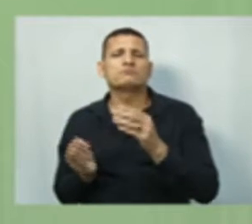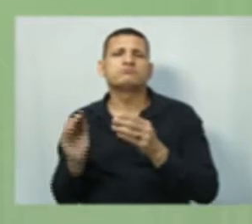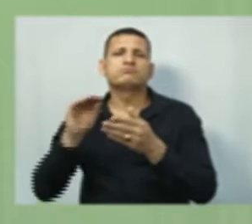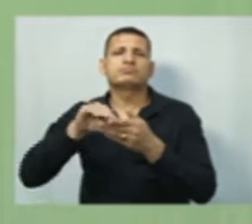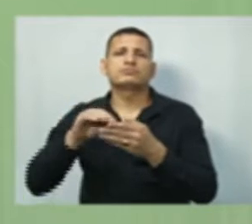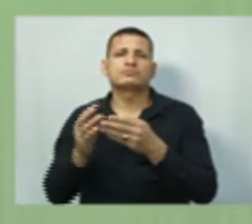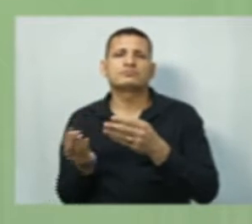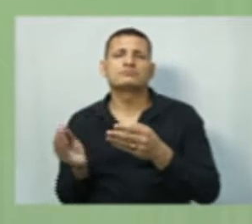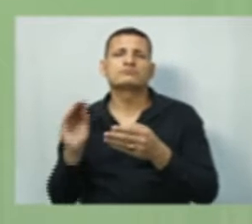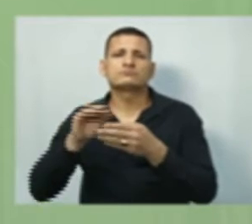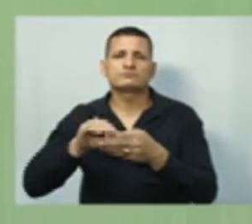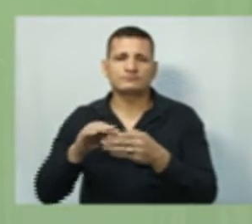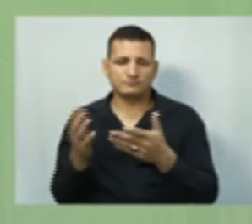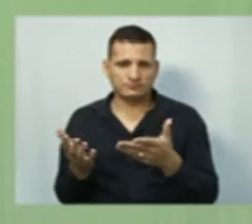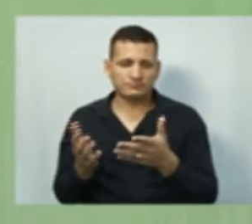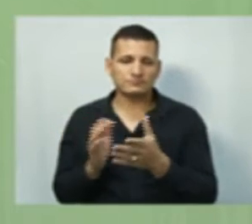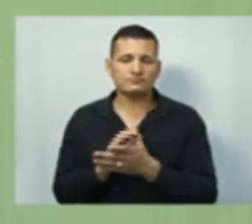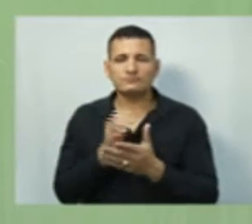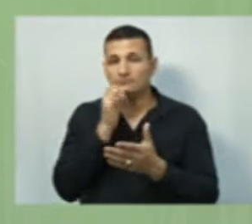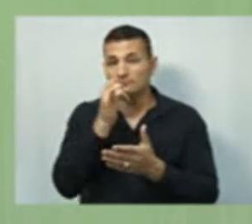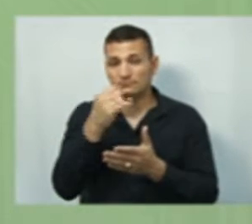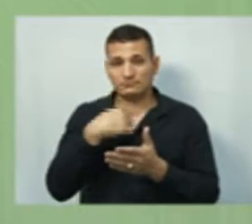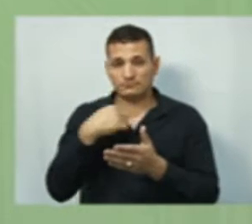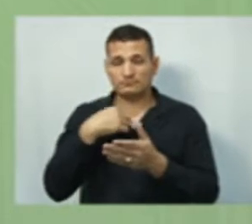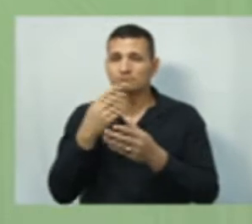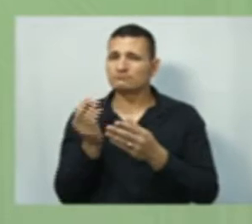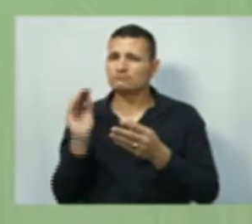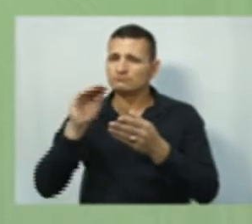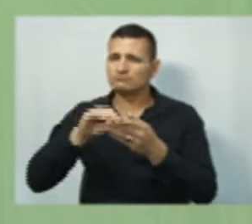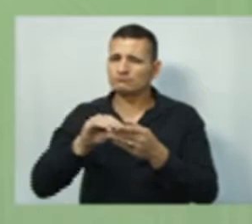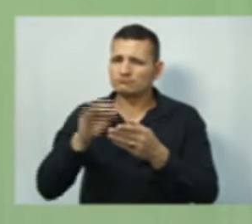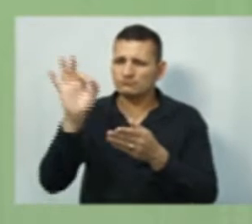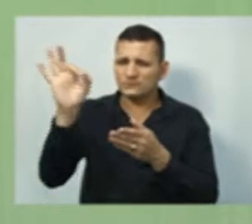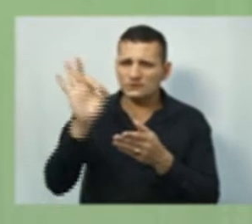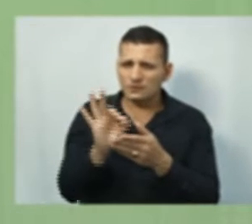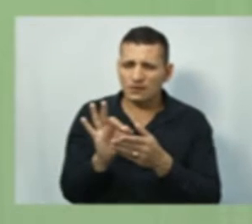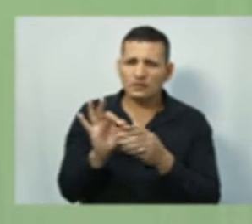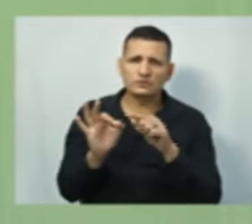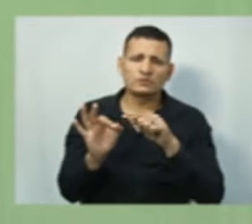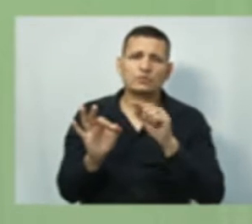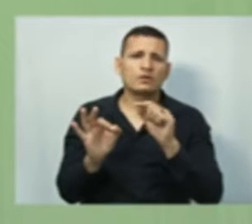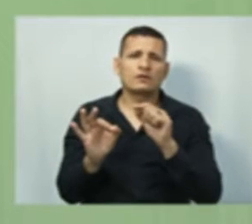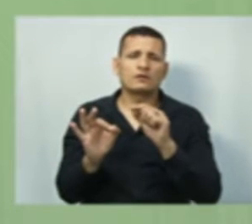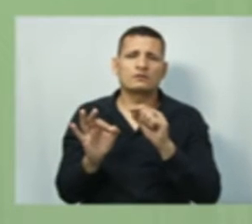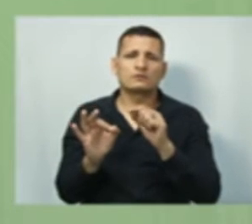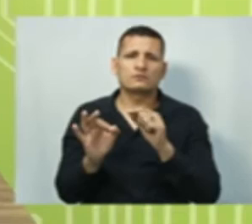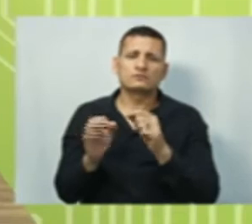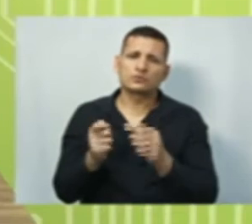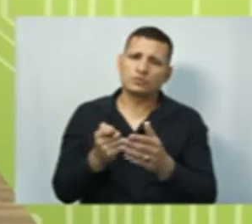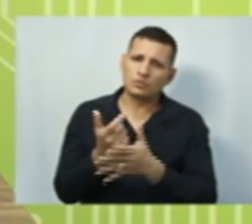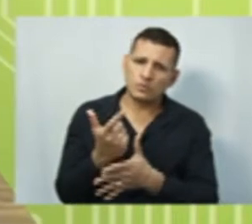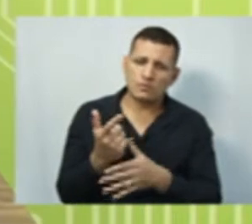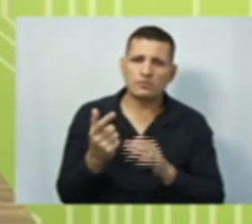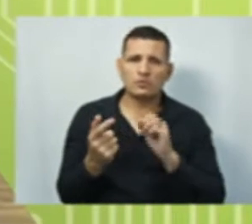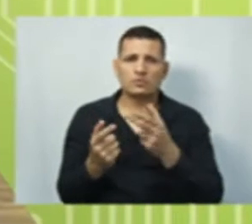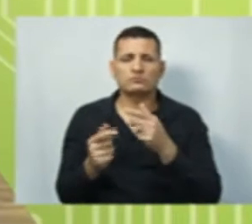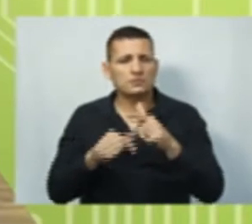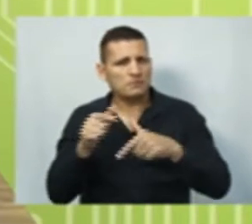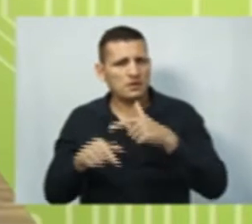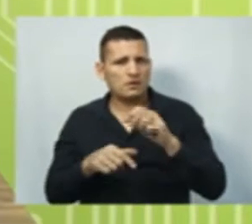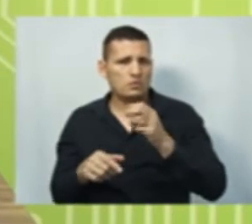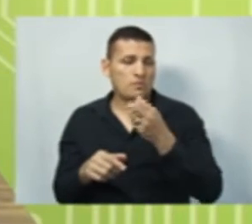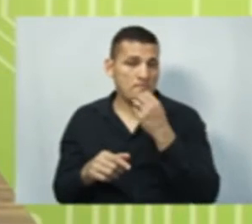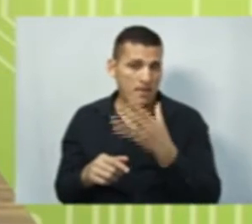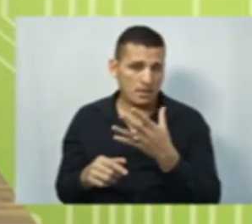uma pequena proporção de consumo de um bem ou serviço, qual vai ser meu resultado final? A ideia é o seguinte, se